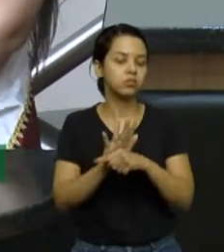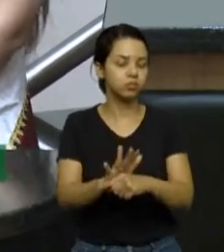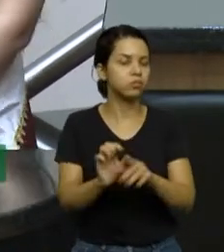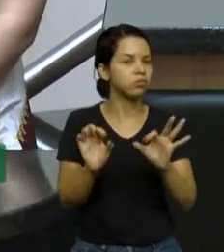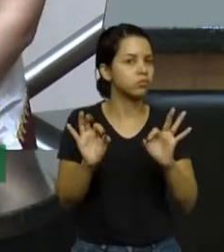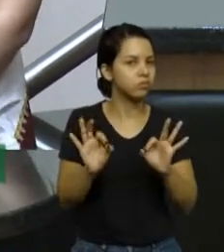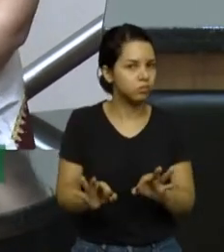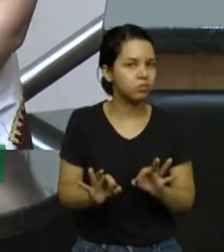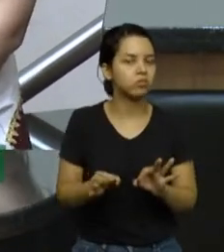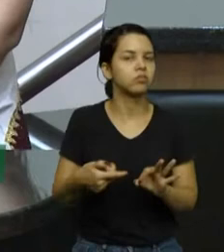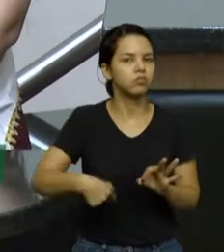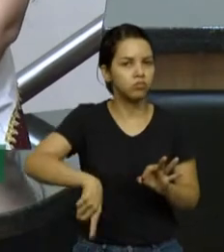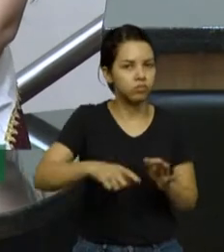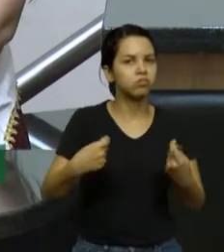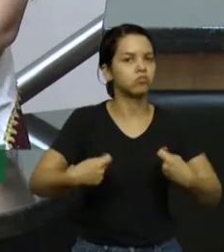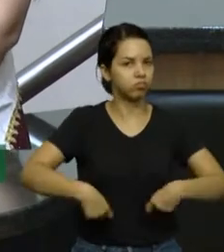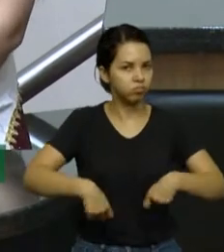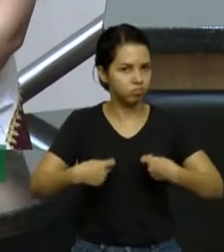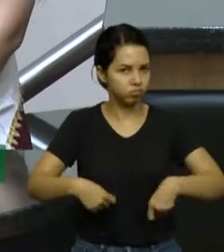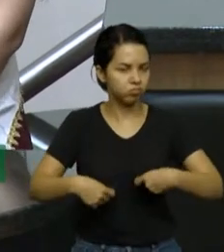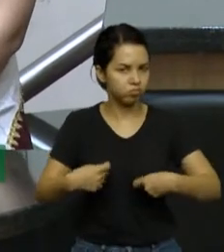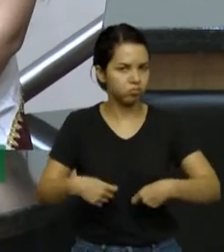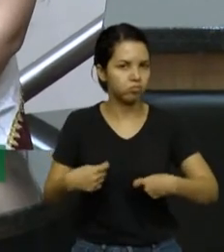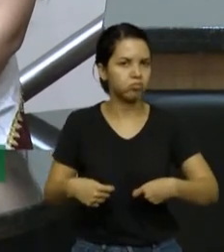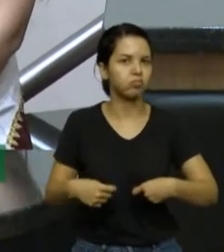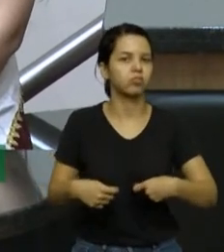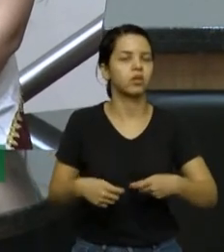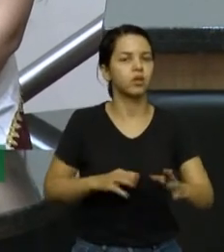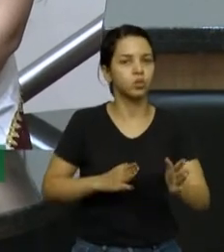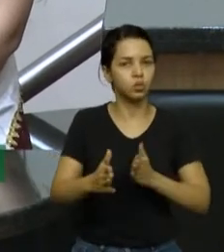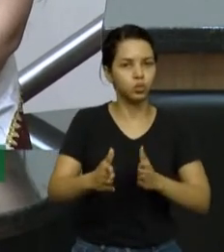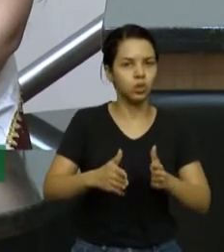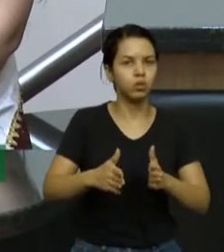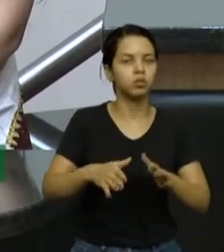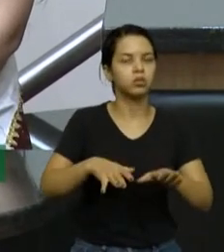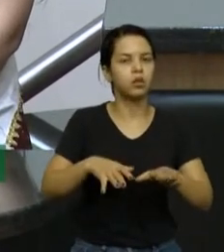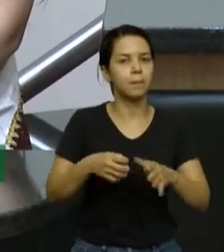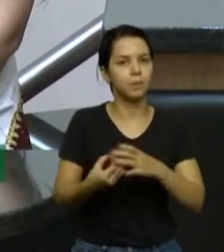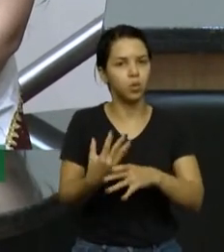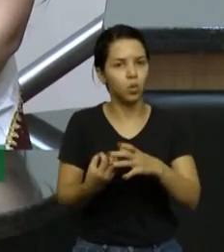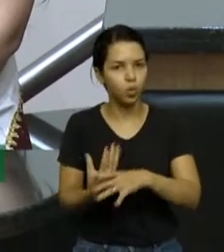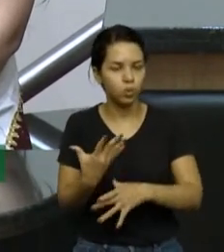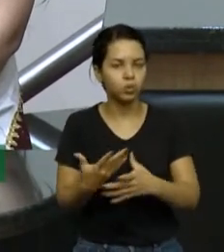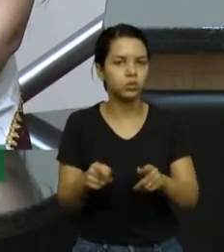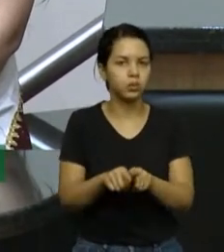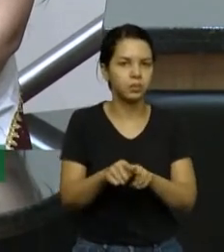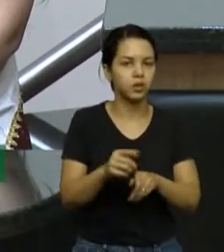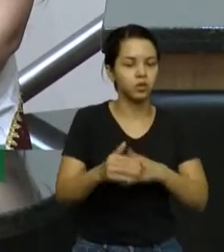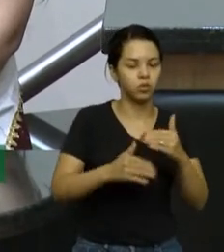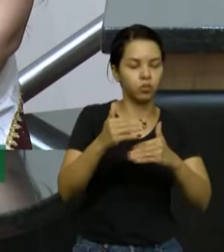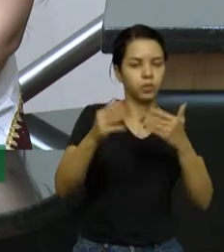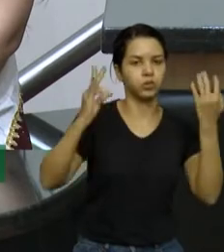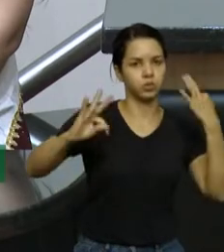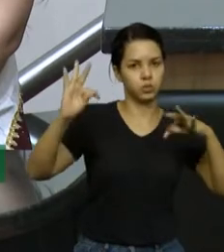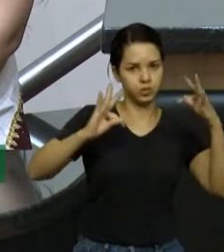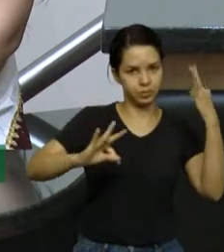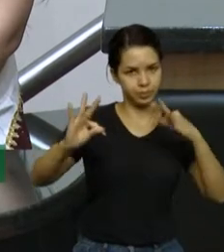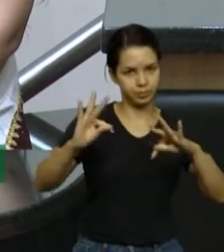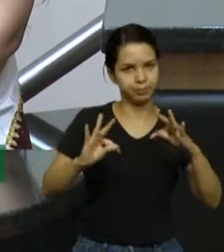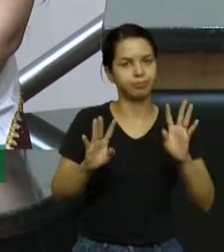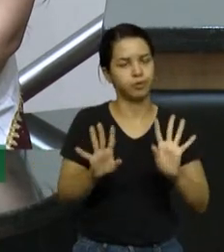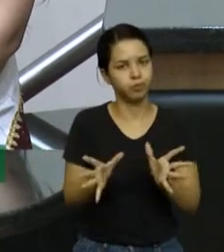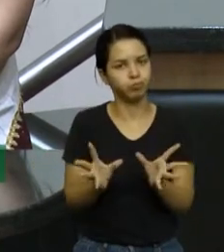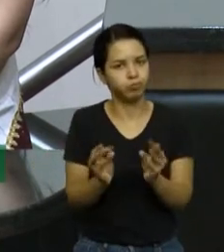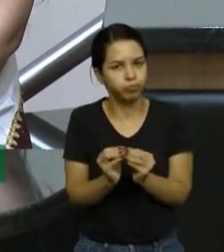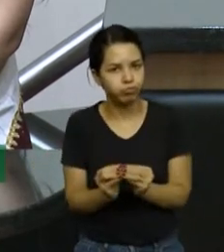precisamos, suporte necessário para o trânsito, tanto da produção, quanto também esse desenvolvimento turístico. Então, fica aí um breve relato da